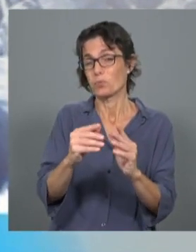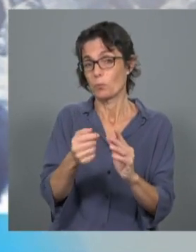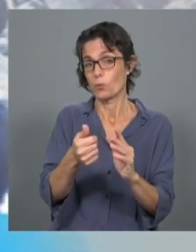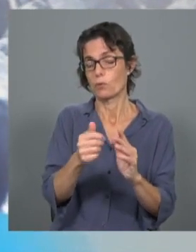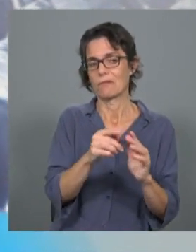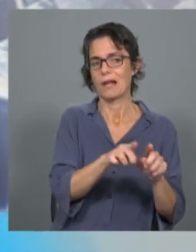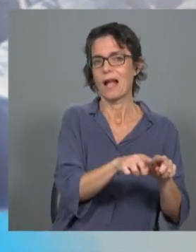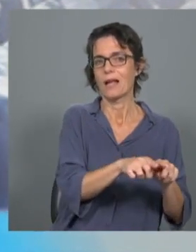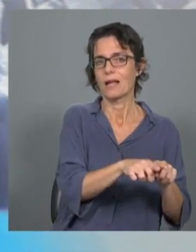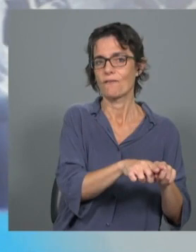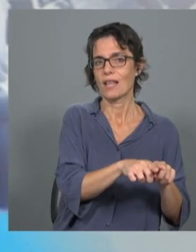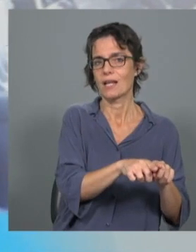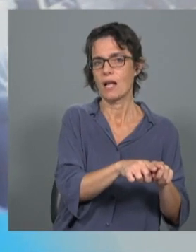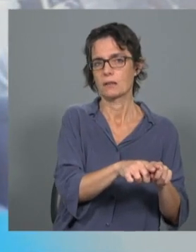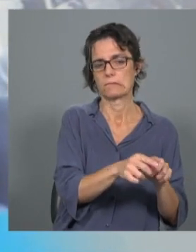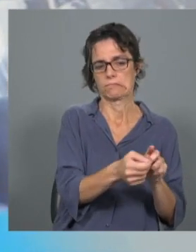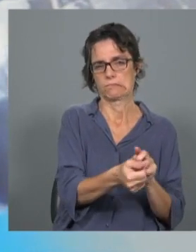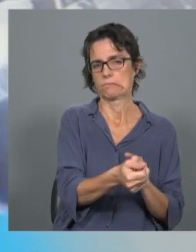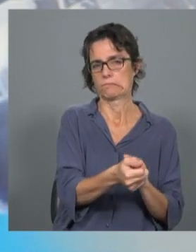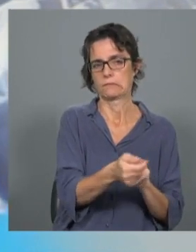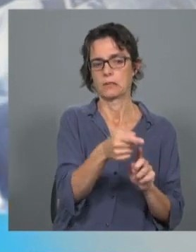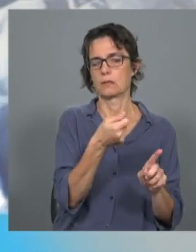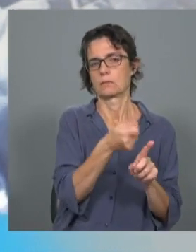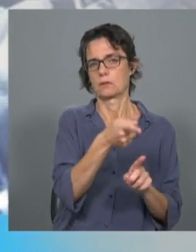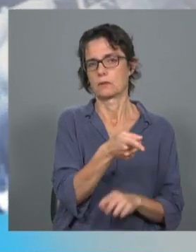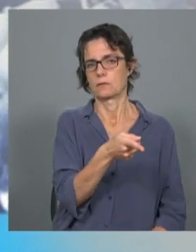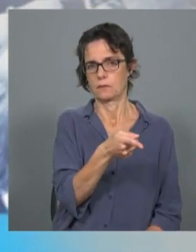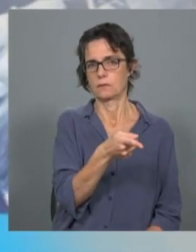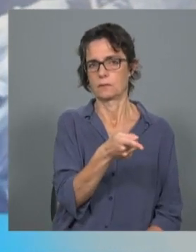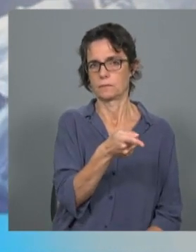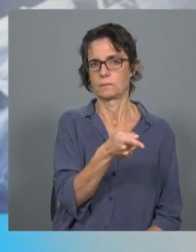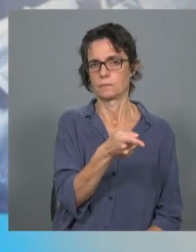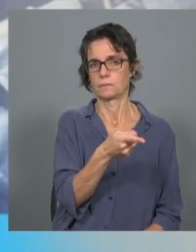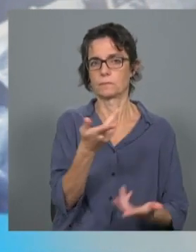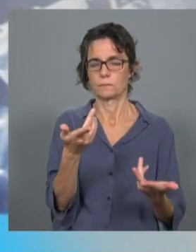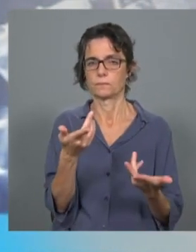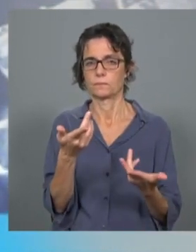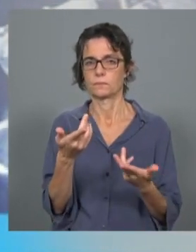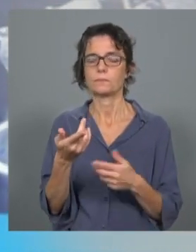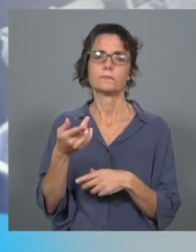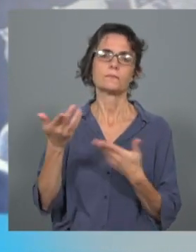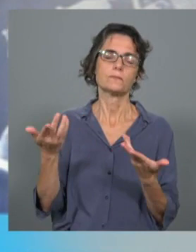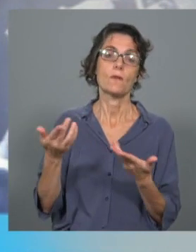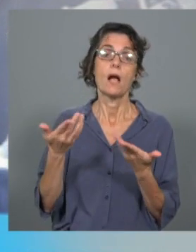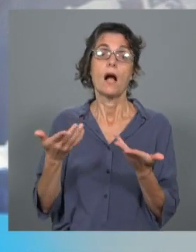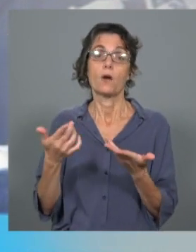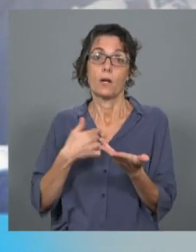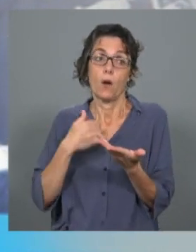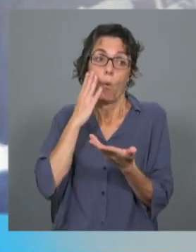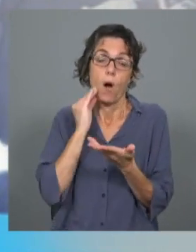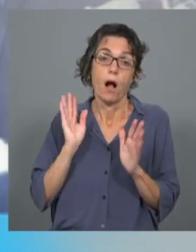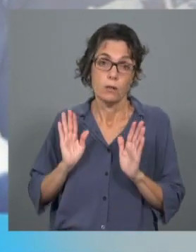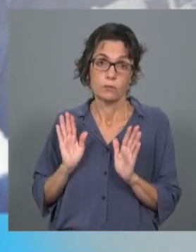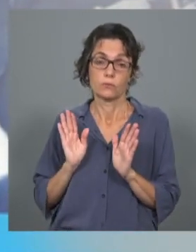esse é o grande desafio. Ainda que, por muito que se fale, mesmo, e aqui podemos já falar um bocadinho da recessão, não é? Eu julgo que,